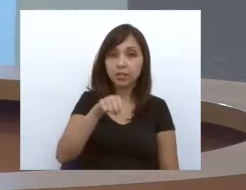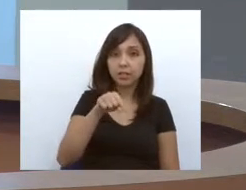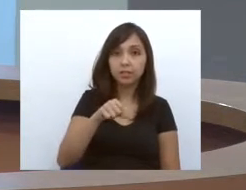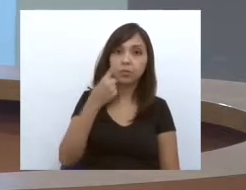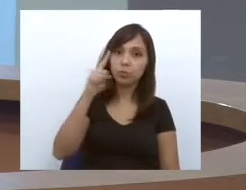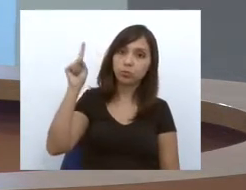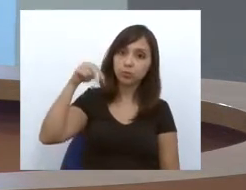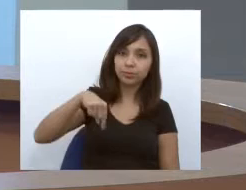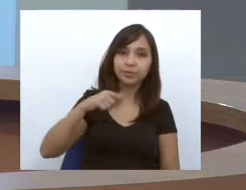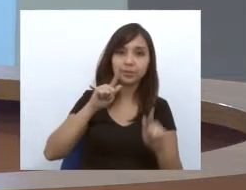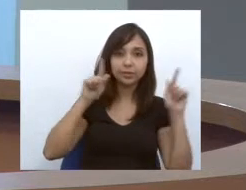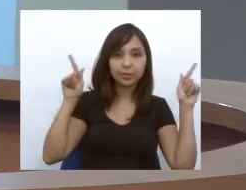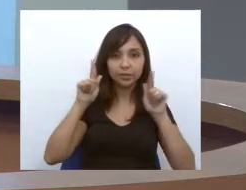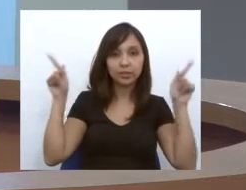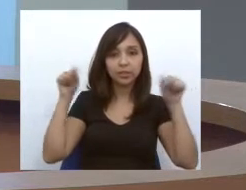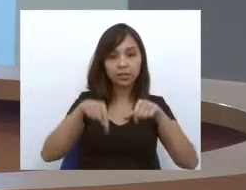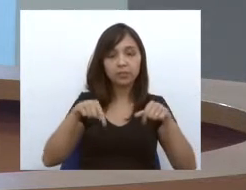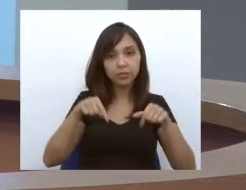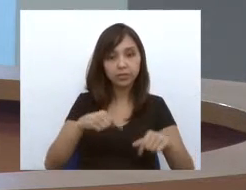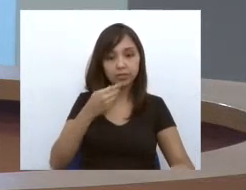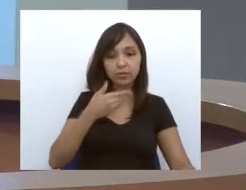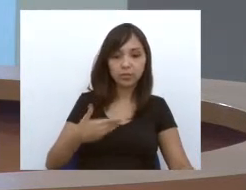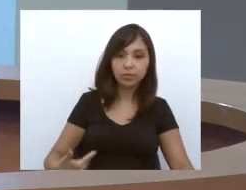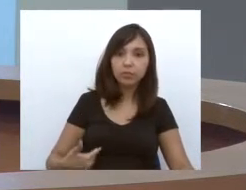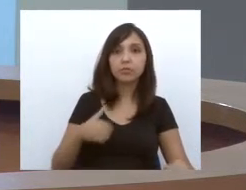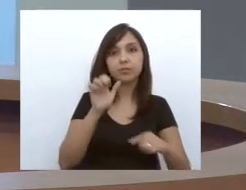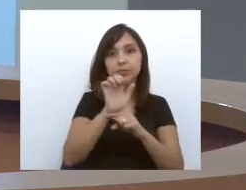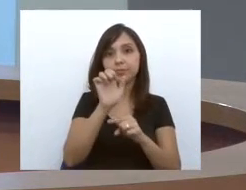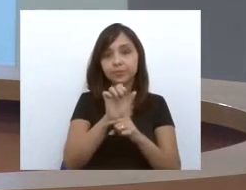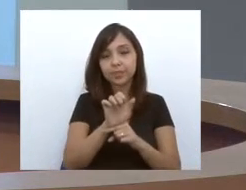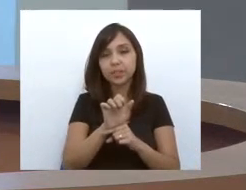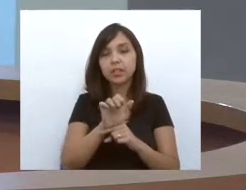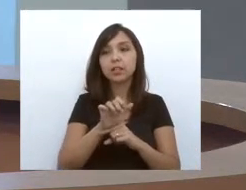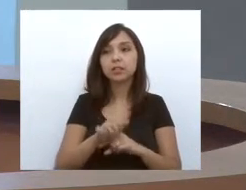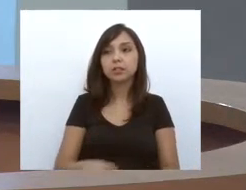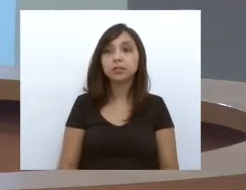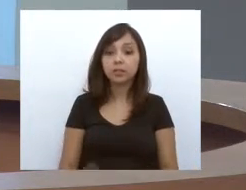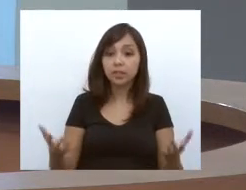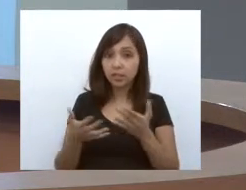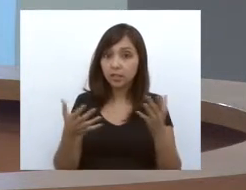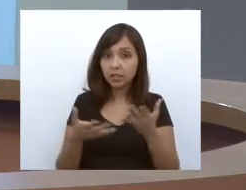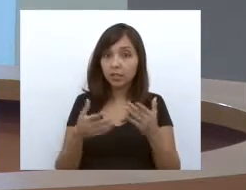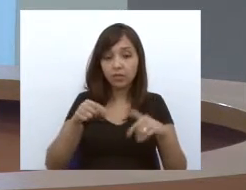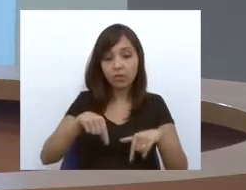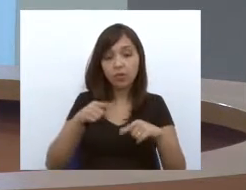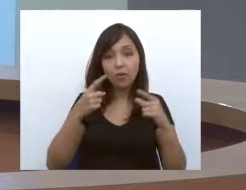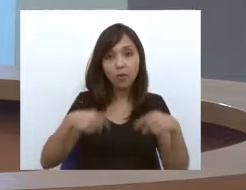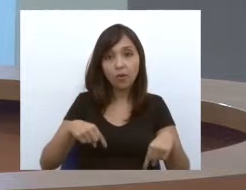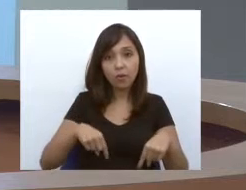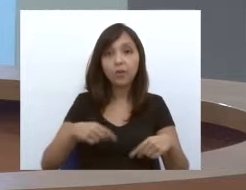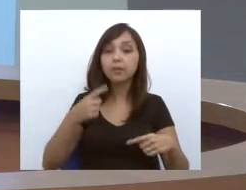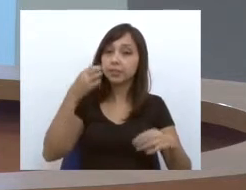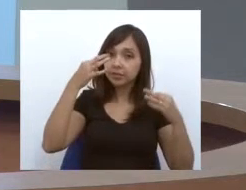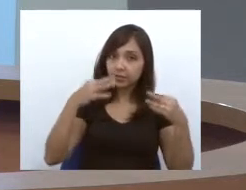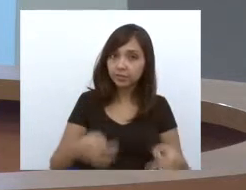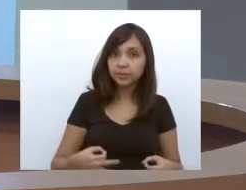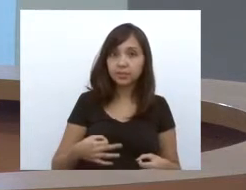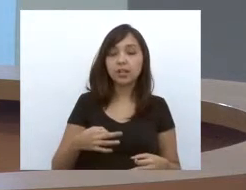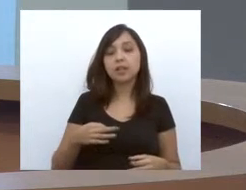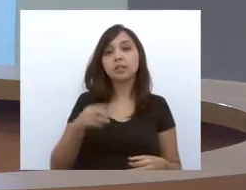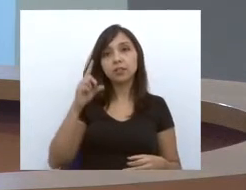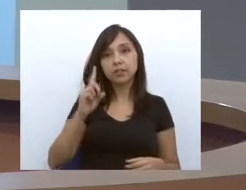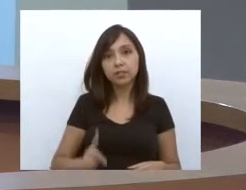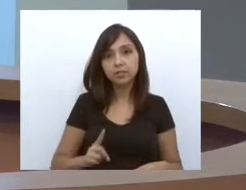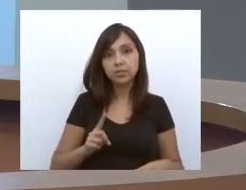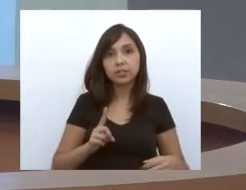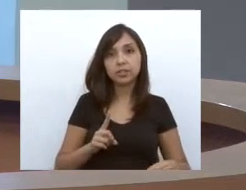última greve, com o governo de estado. E esse é o momento ideal para que a direção